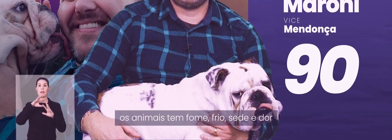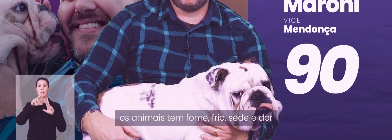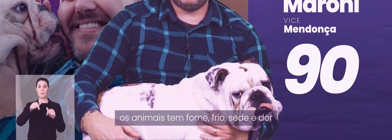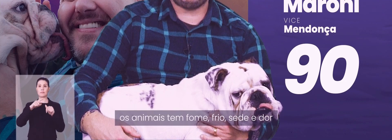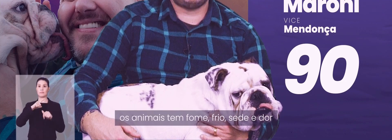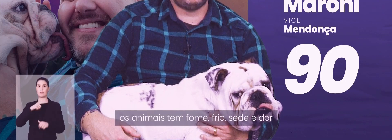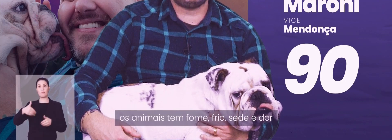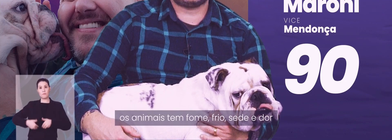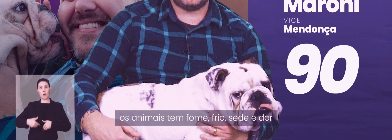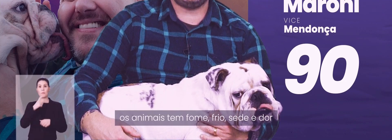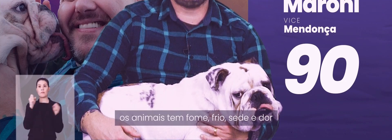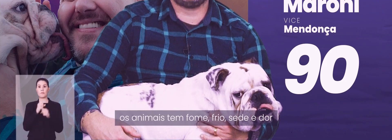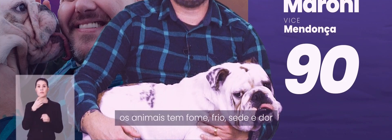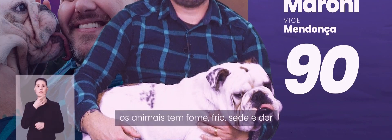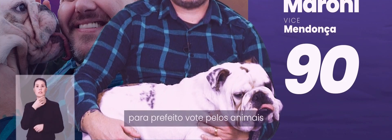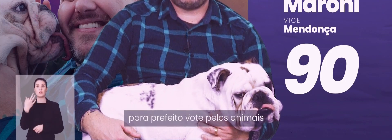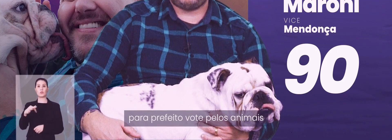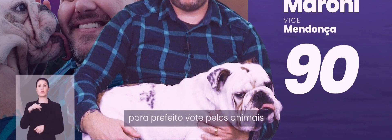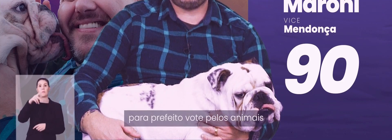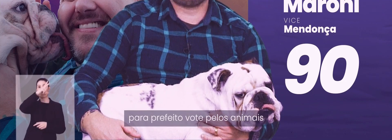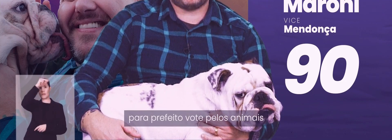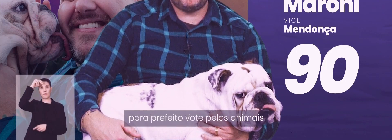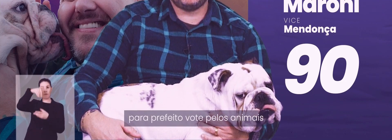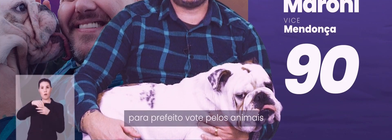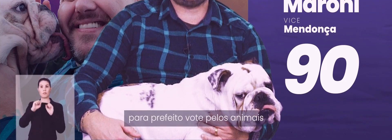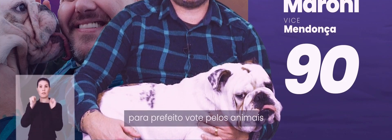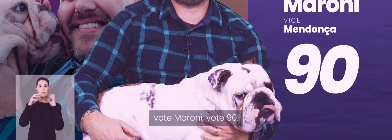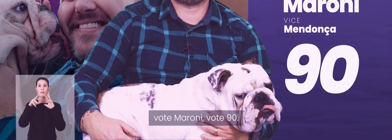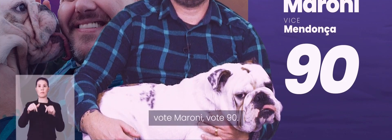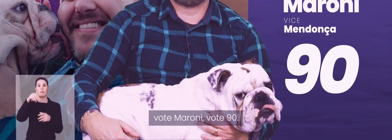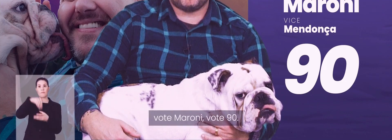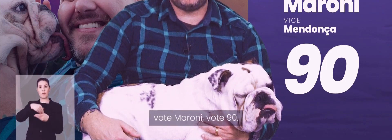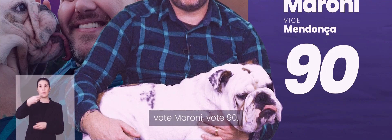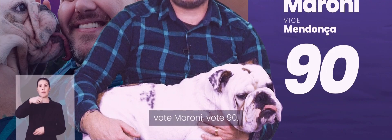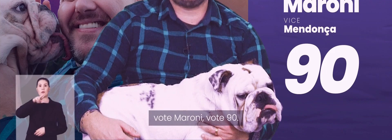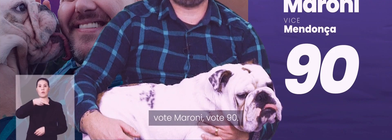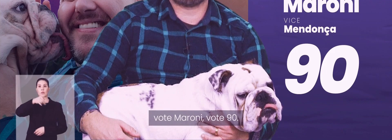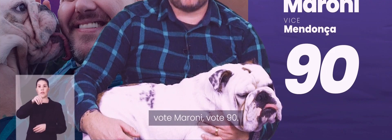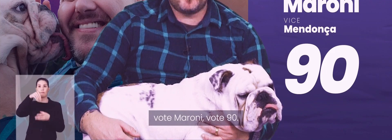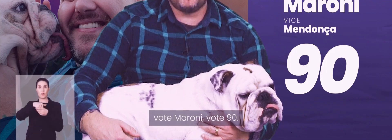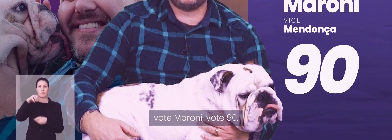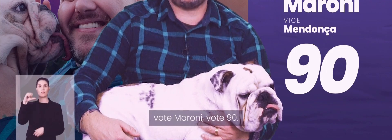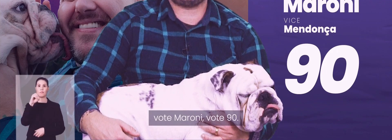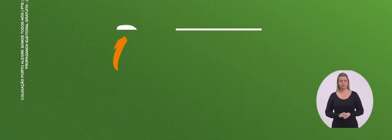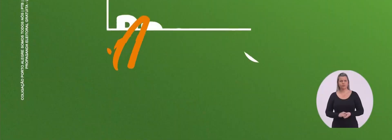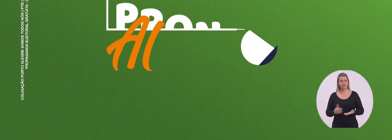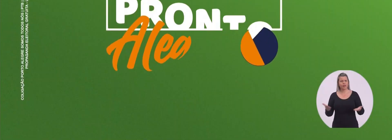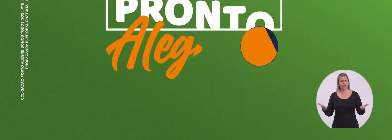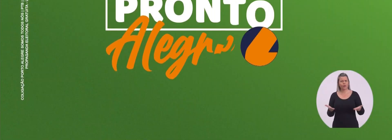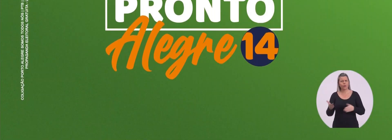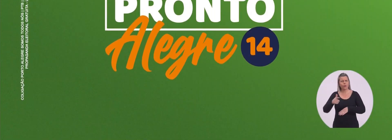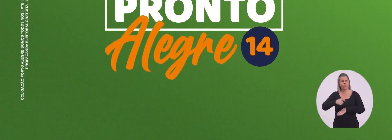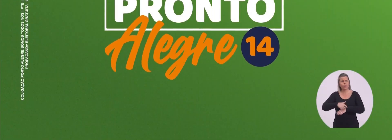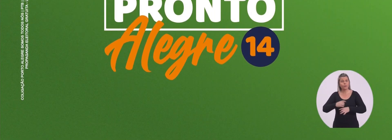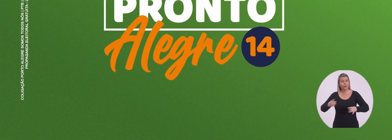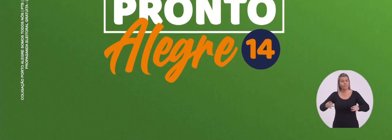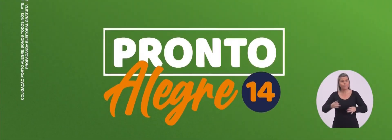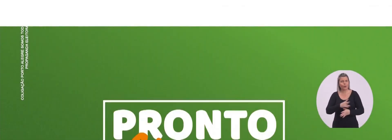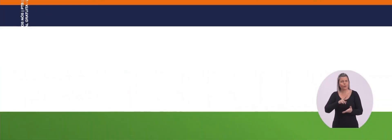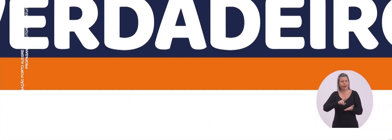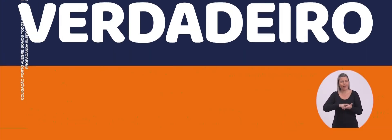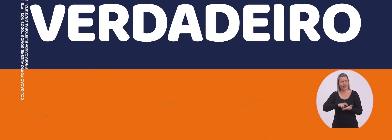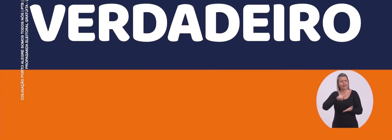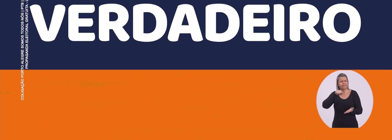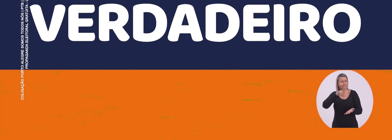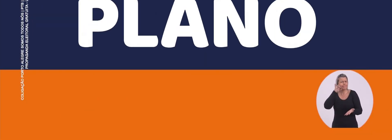animais têm fome, frio, sede e dor. Para prefeito, vote pelos animais. Vote Maroni, vote 90. Está na hora do